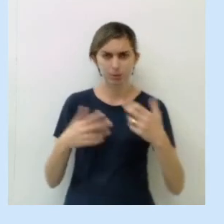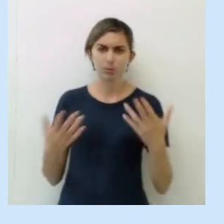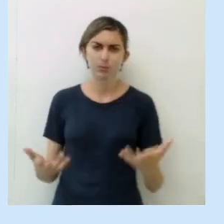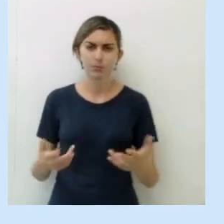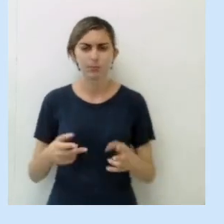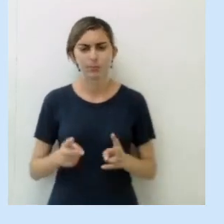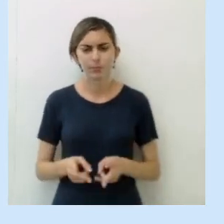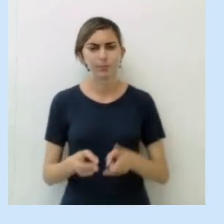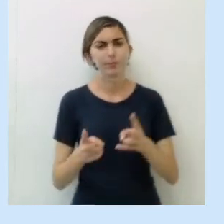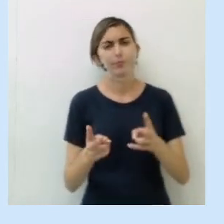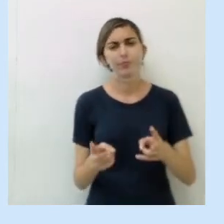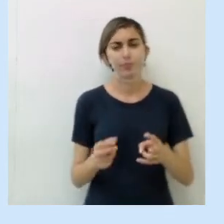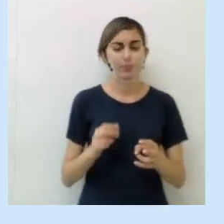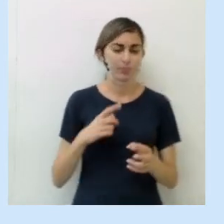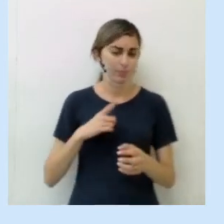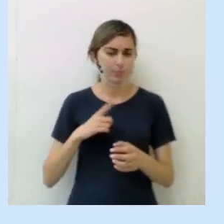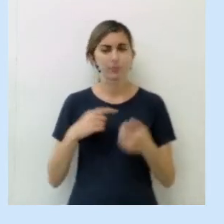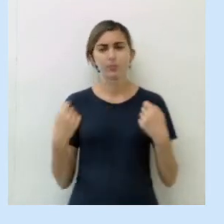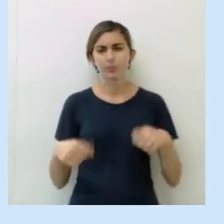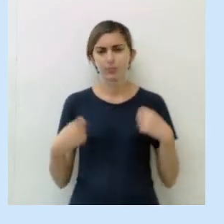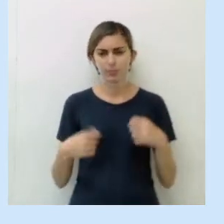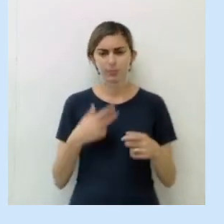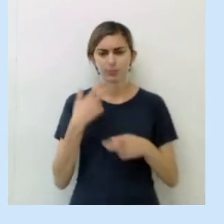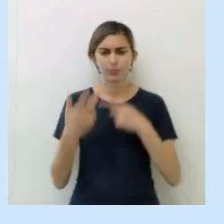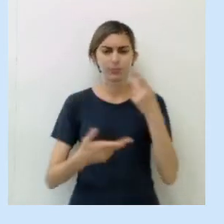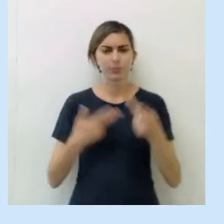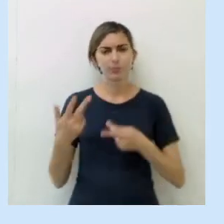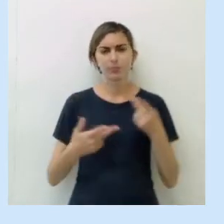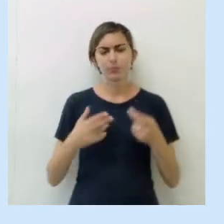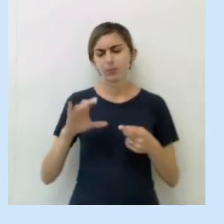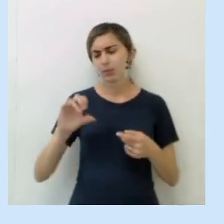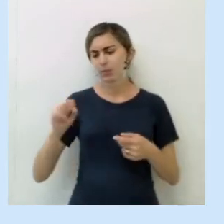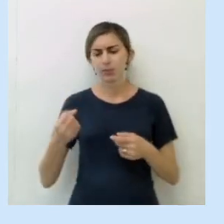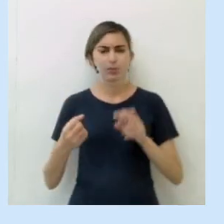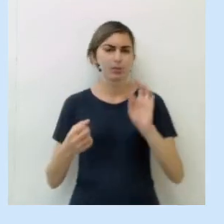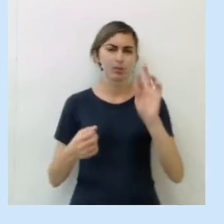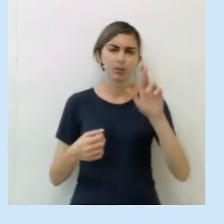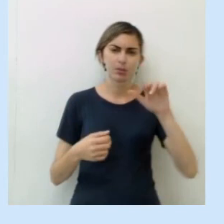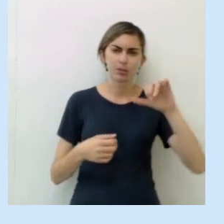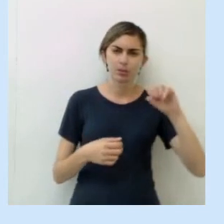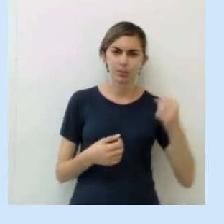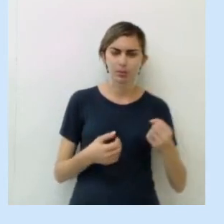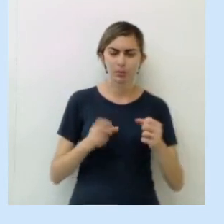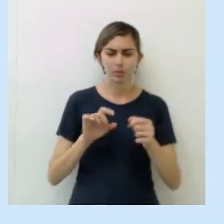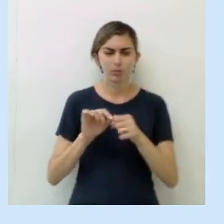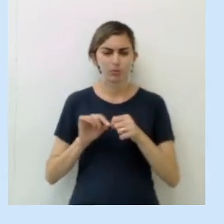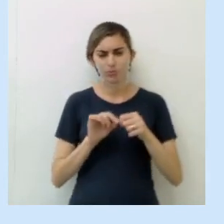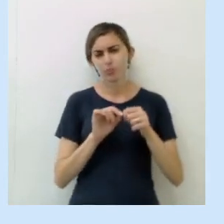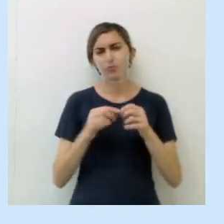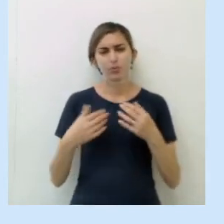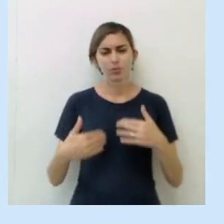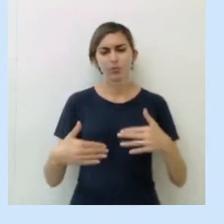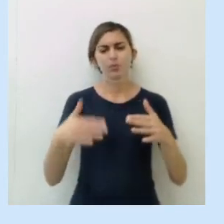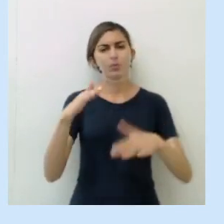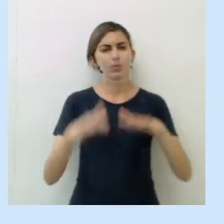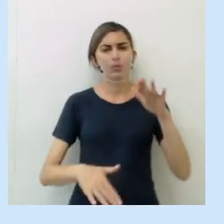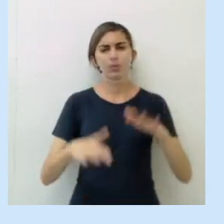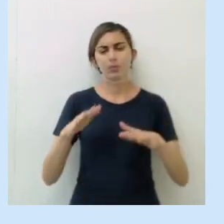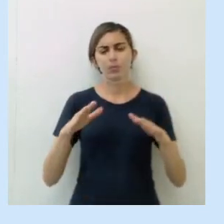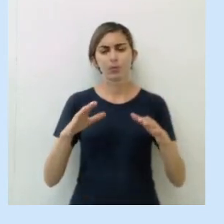ainda. A gente ainda precisa dizer se ele é cis ou se ele é trans. E aí só faz colocar na frente dependendo